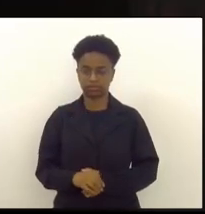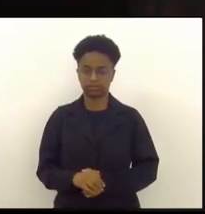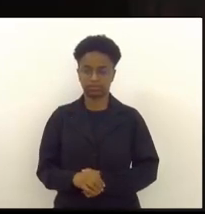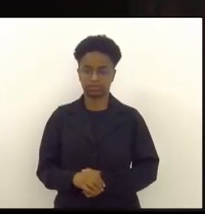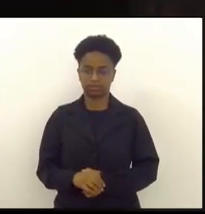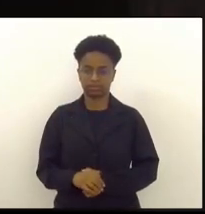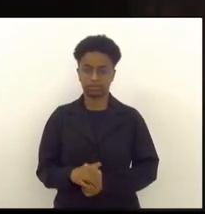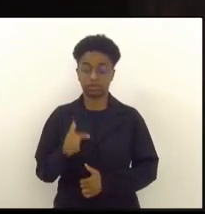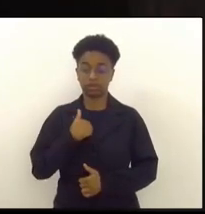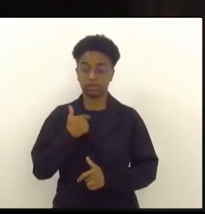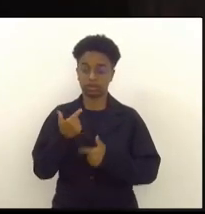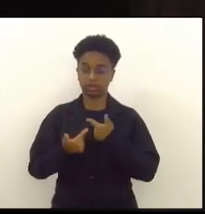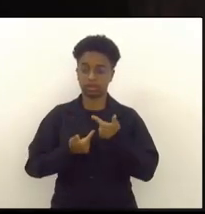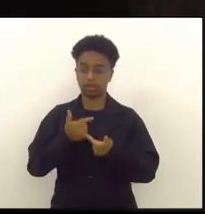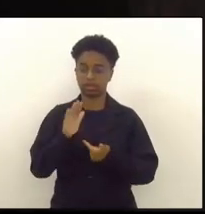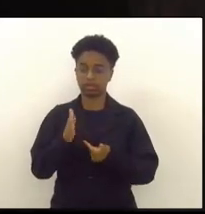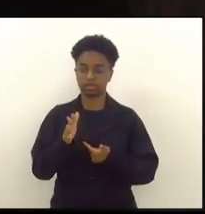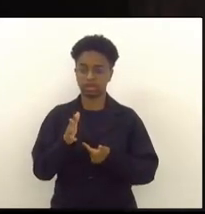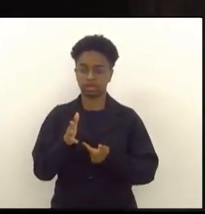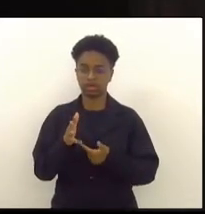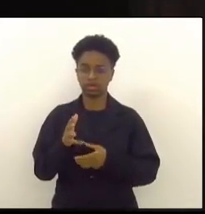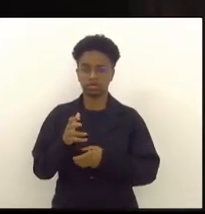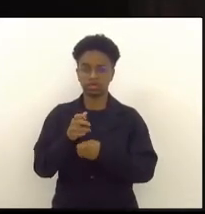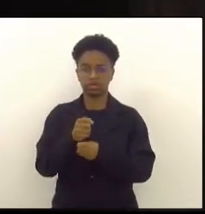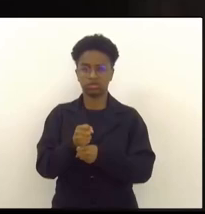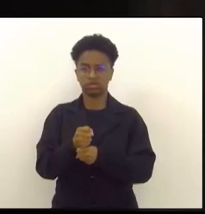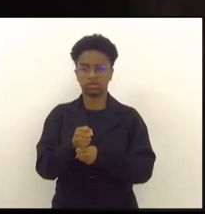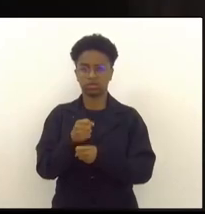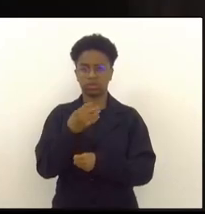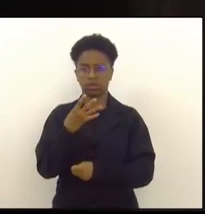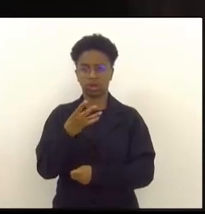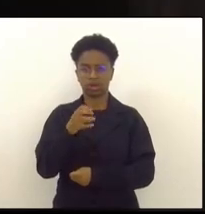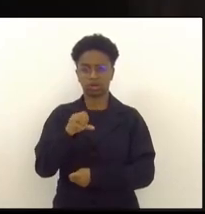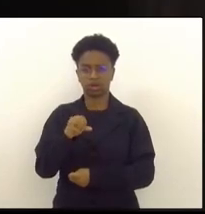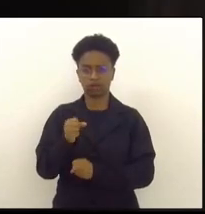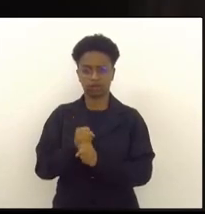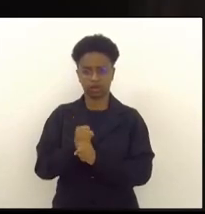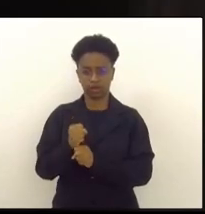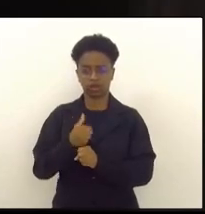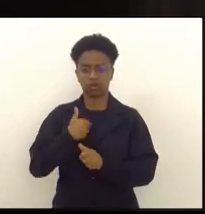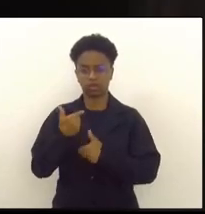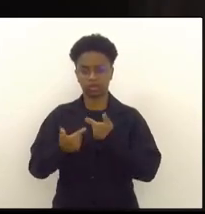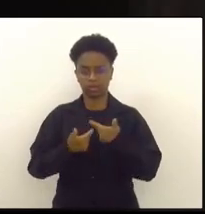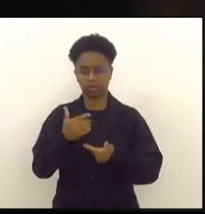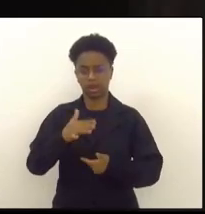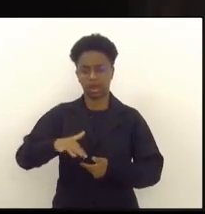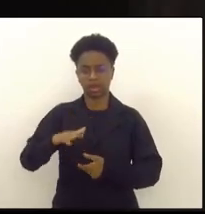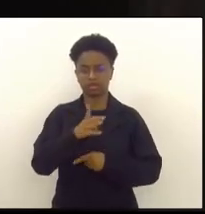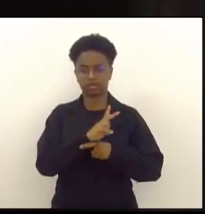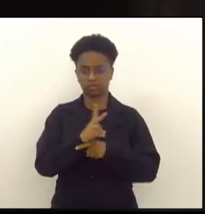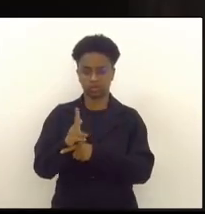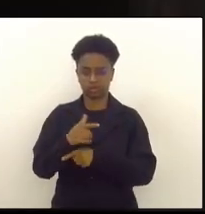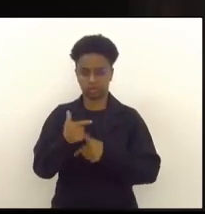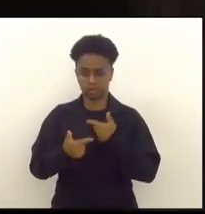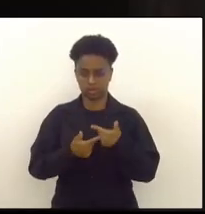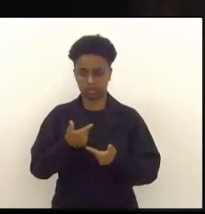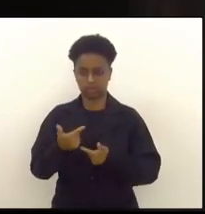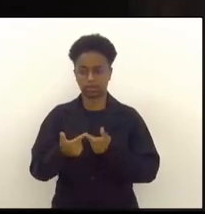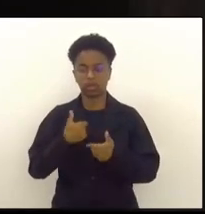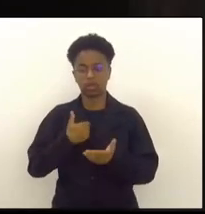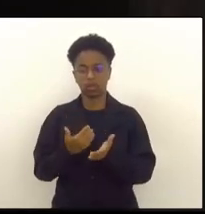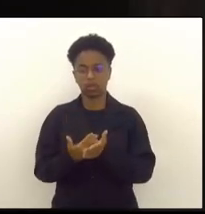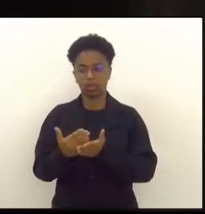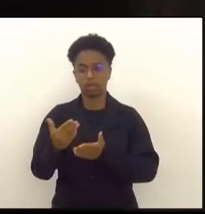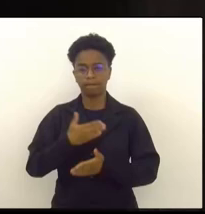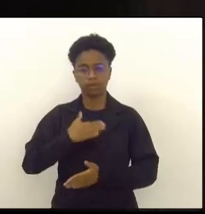Eu trabalho há 20, está fazendo 40, 49 anos que eu estou nessa área de segurança do trabalho. Tá? Comecei esse